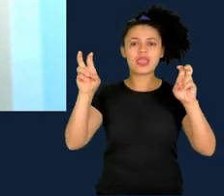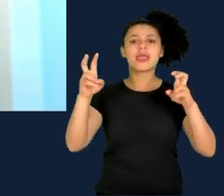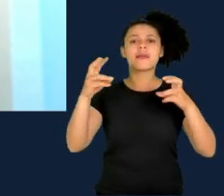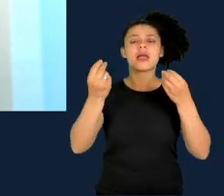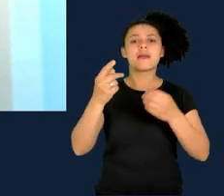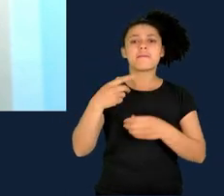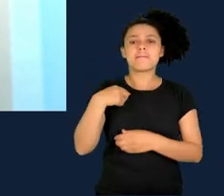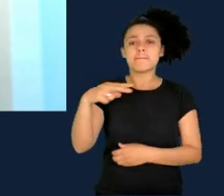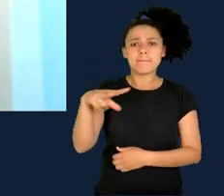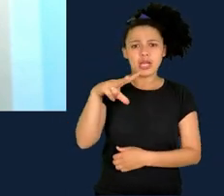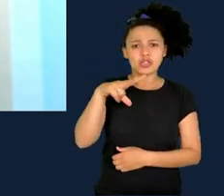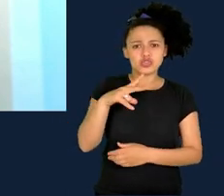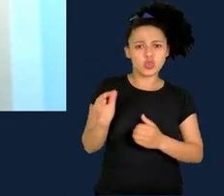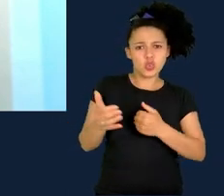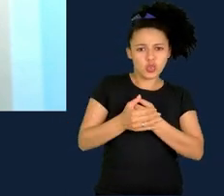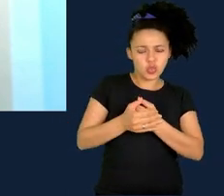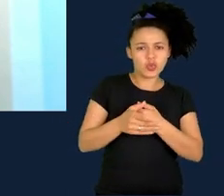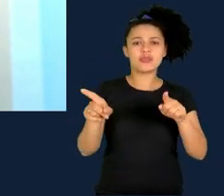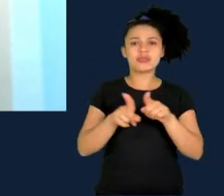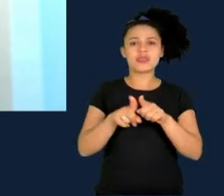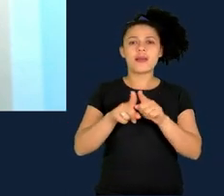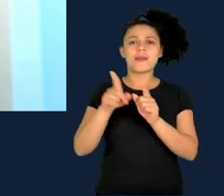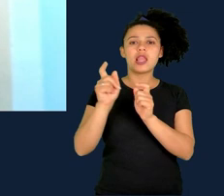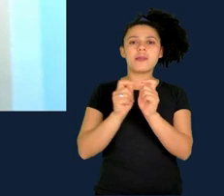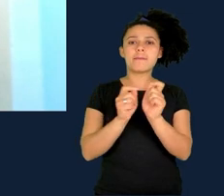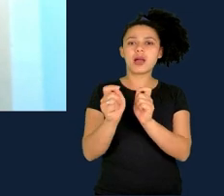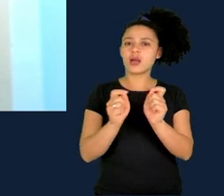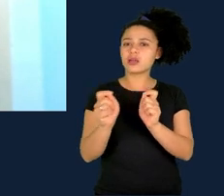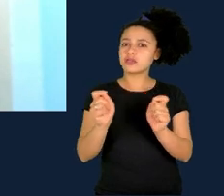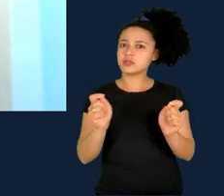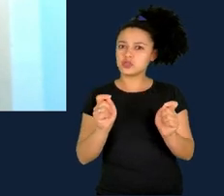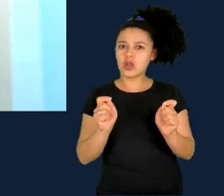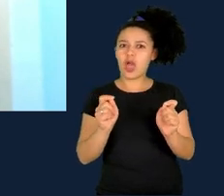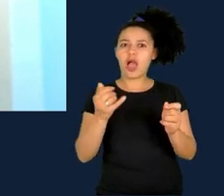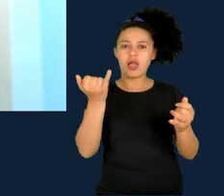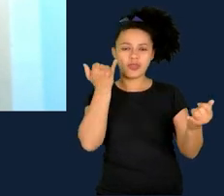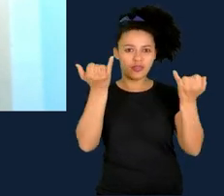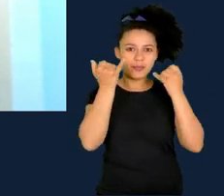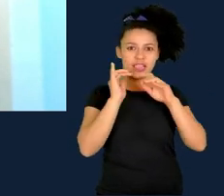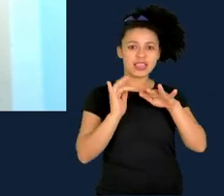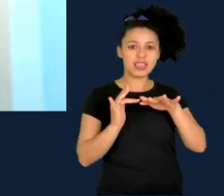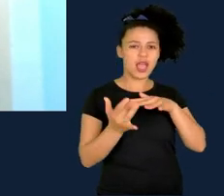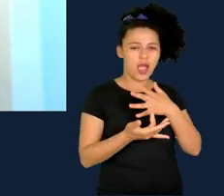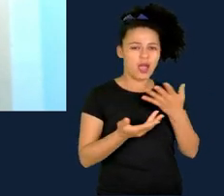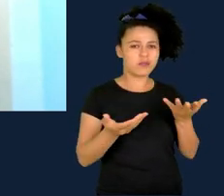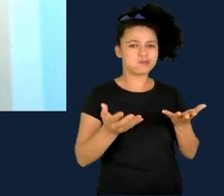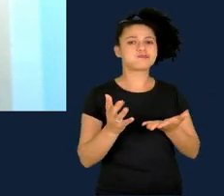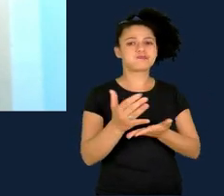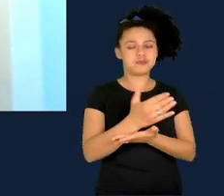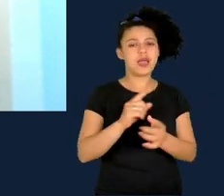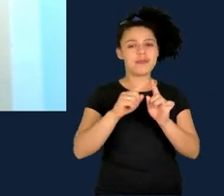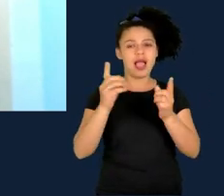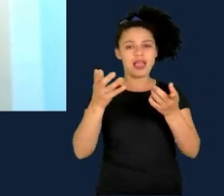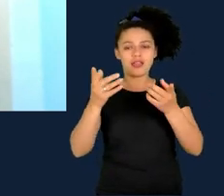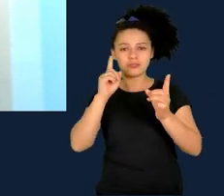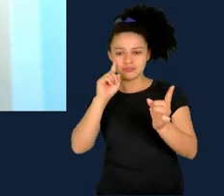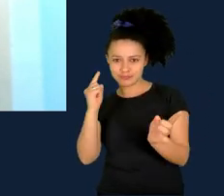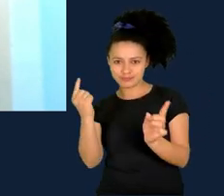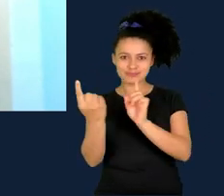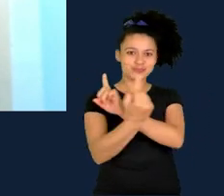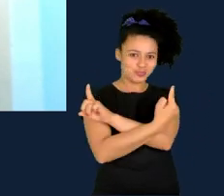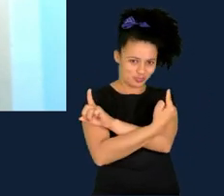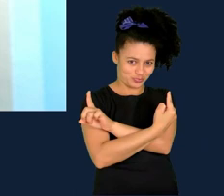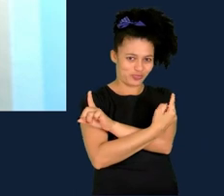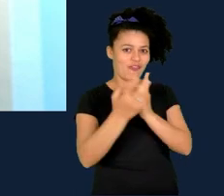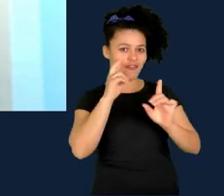de algoritmos para mostrar informação, desinformação, né? Mas vamos inverter um pouco esse nosso risco. Tem alguma coisa que